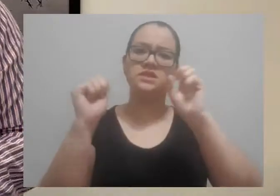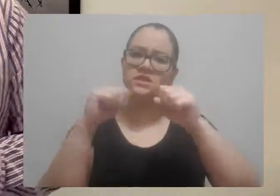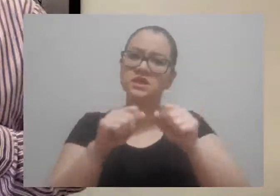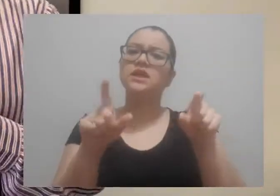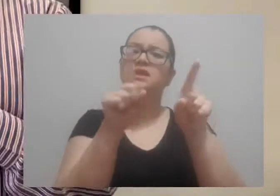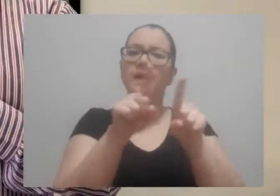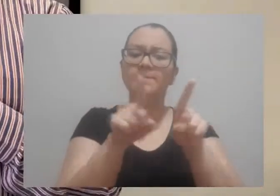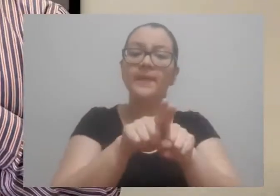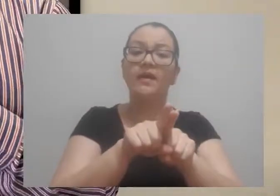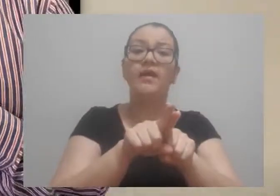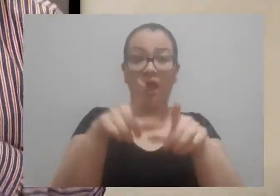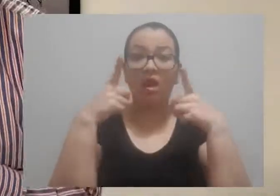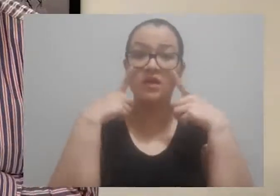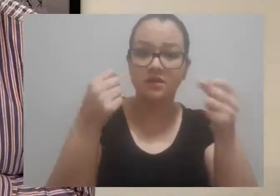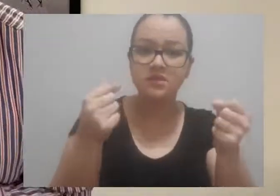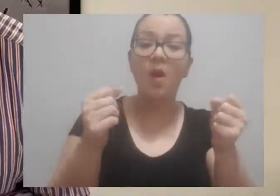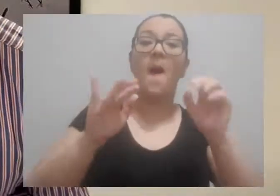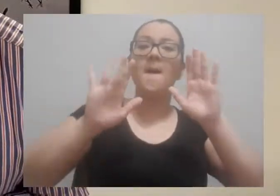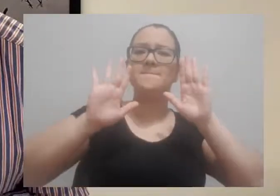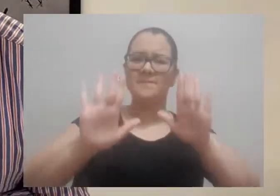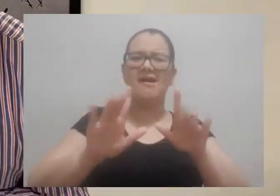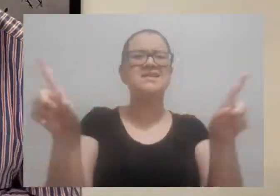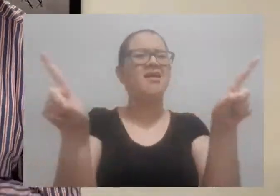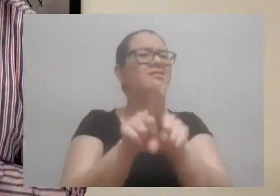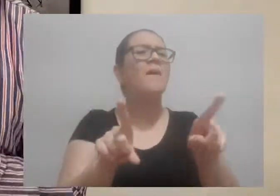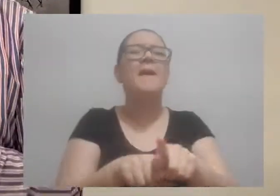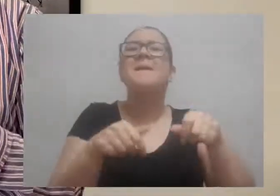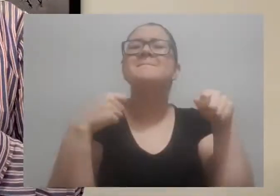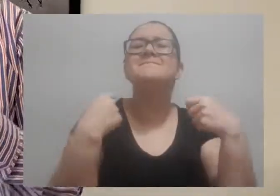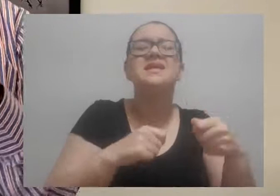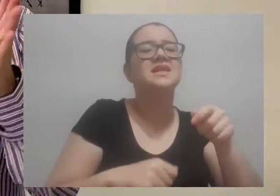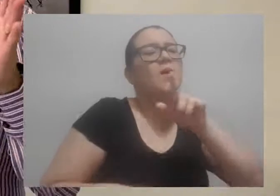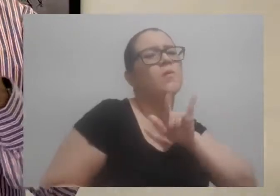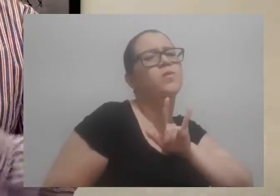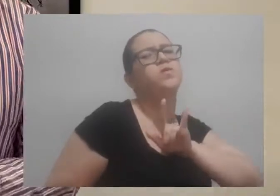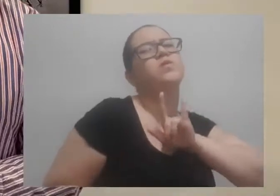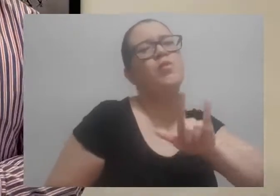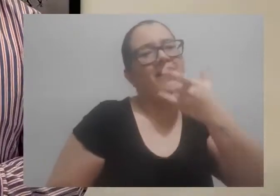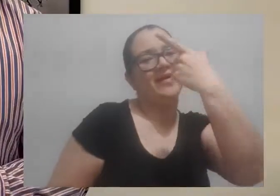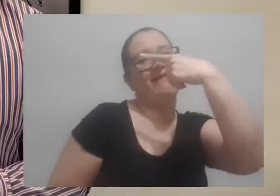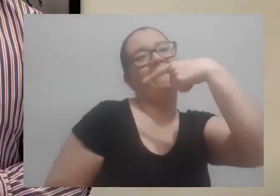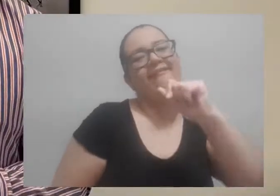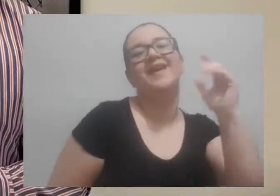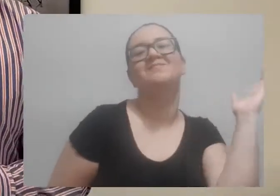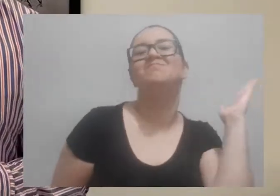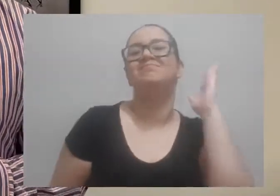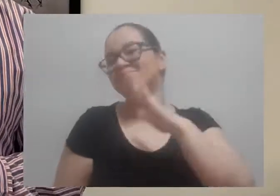nós precisamos amar aquele que nos esbofeteou.